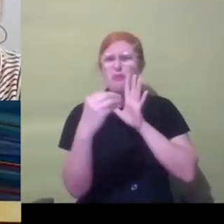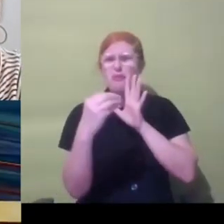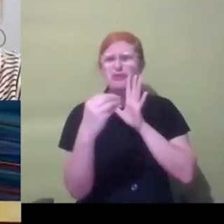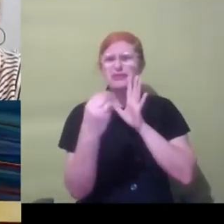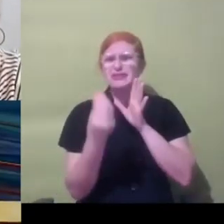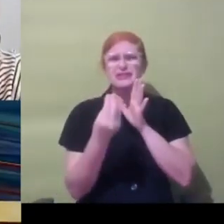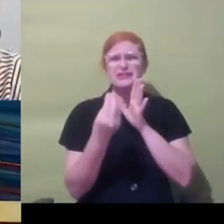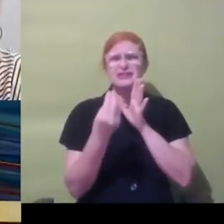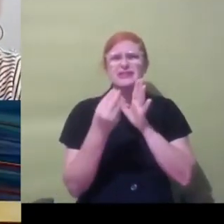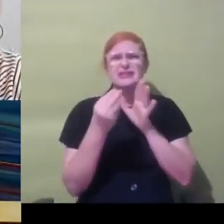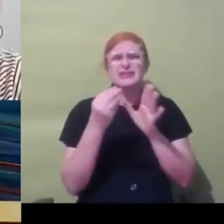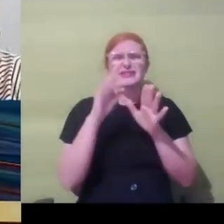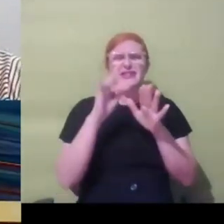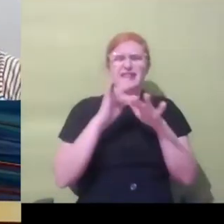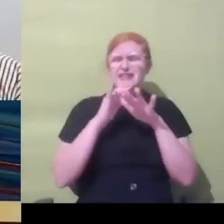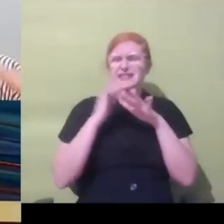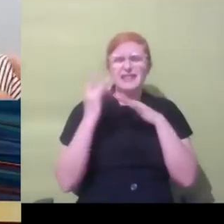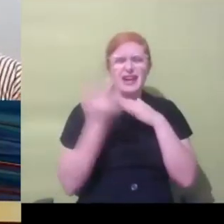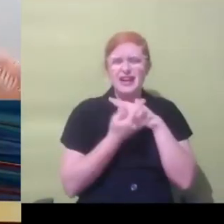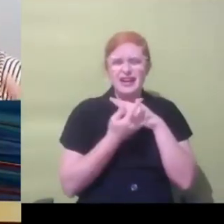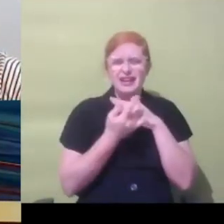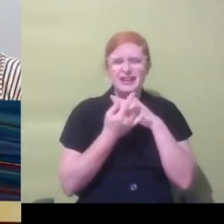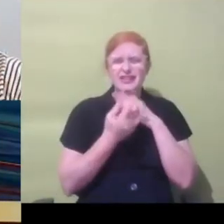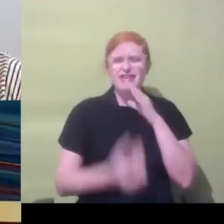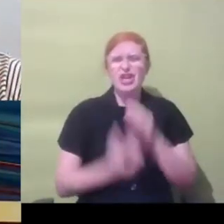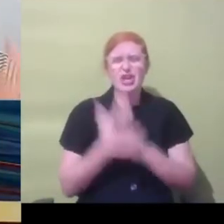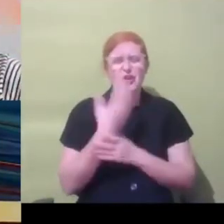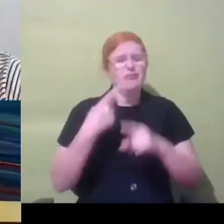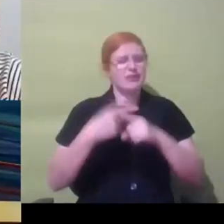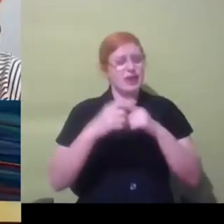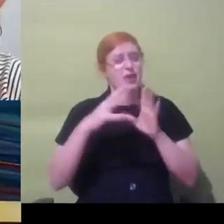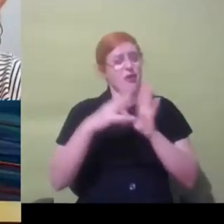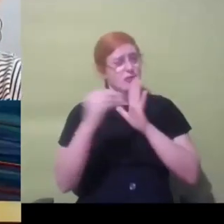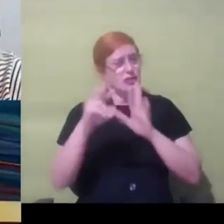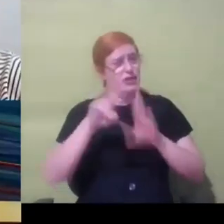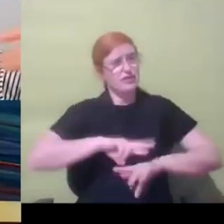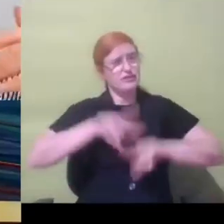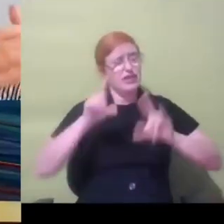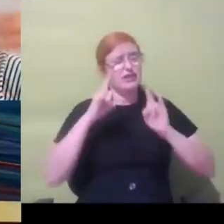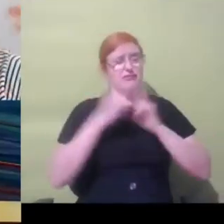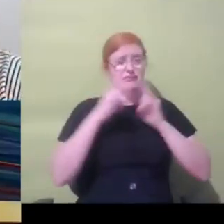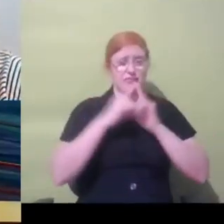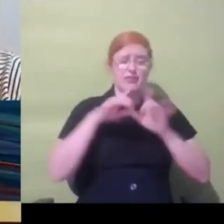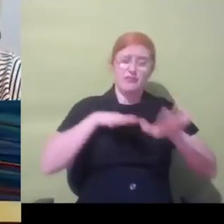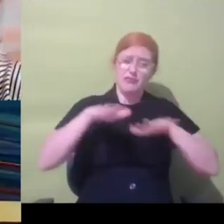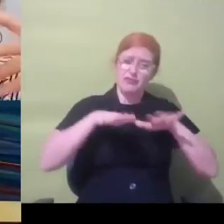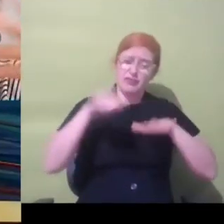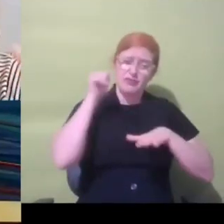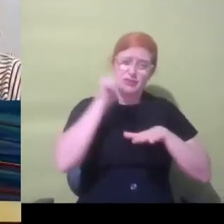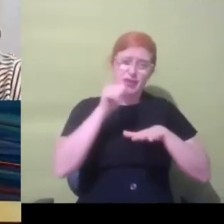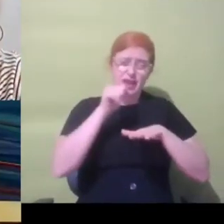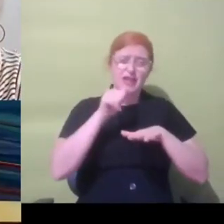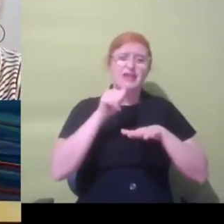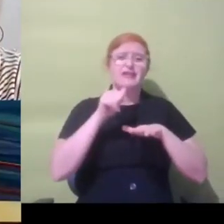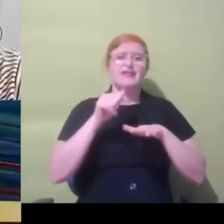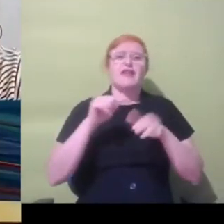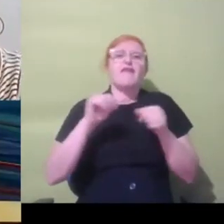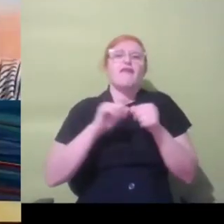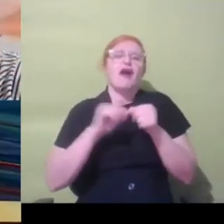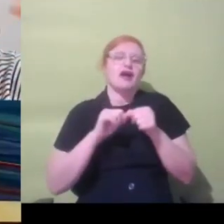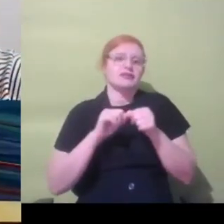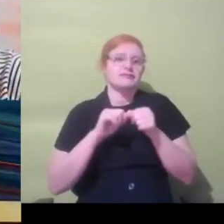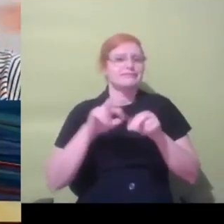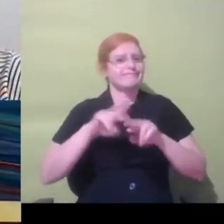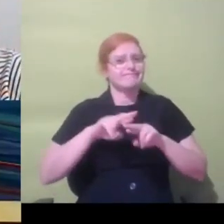também por essas redes. Que é um modelo diferente de que organizações, movimentos de mulheres e tal tentam fazer, né?